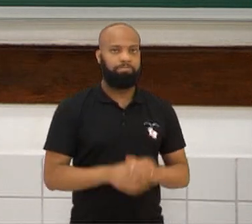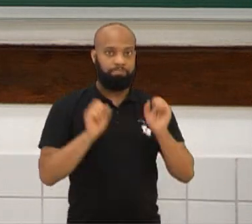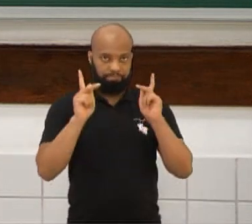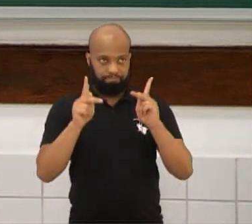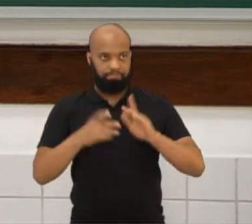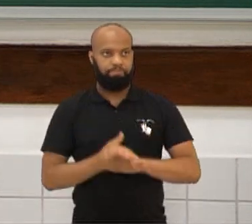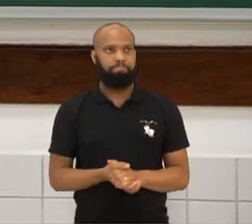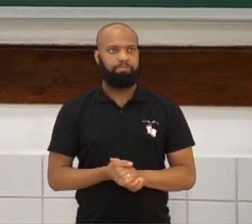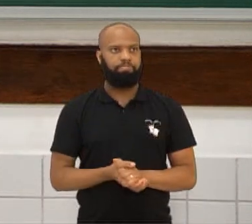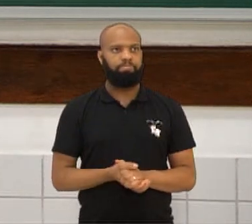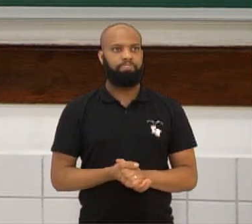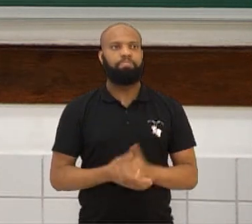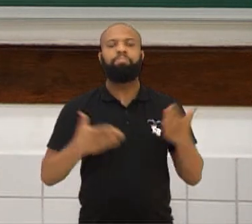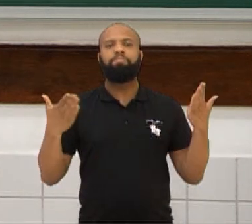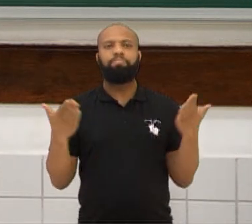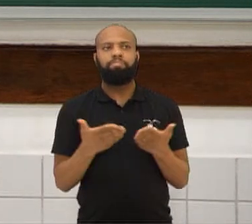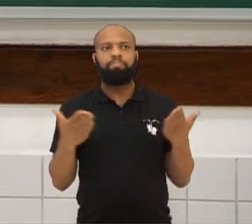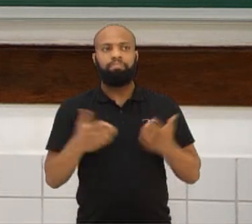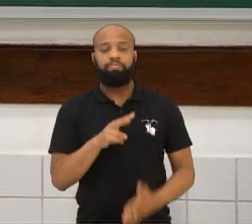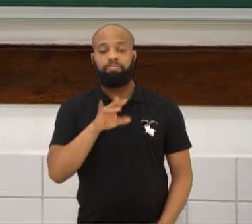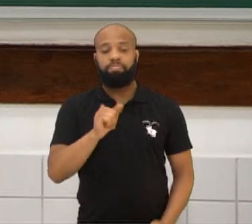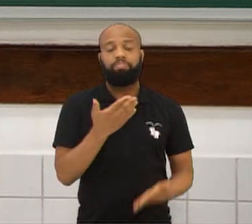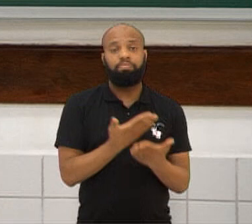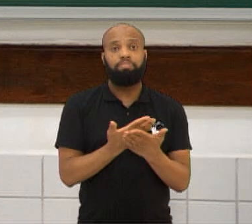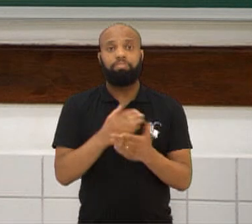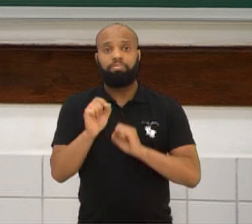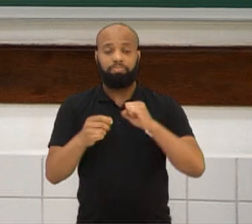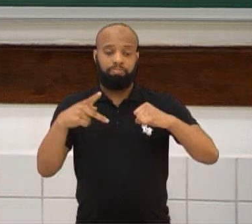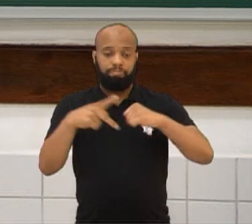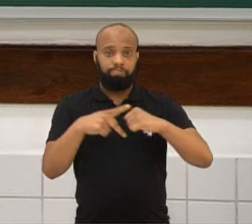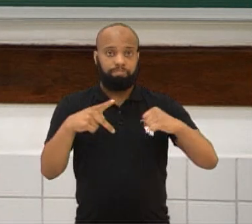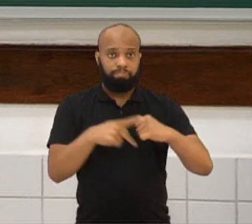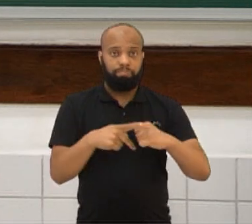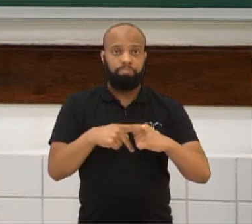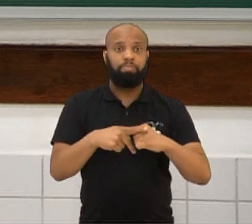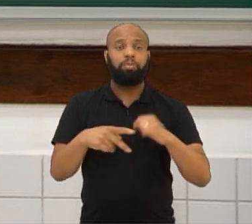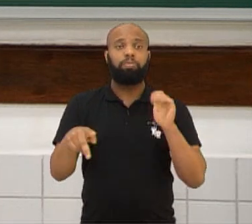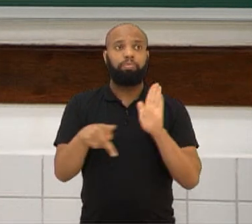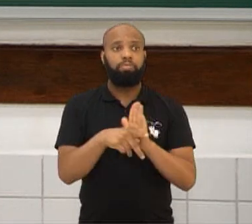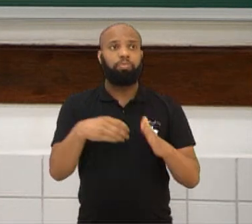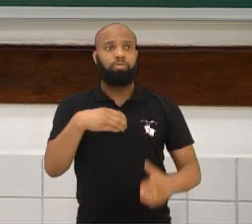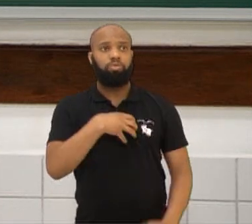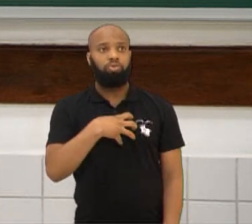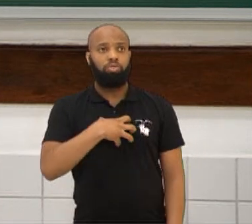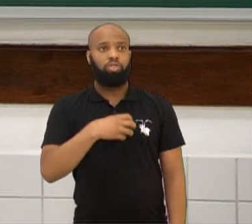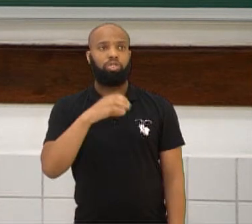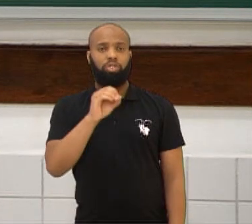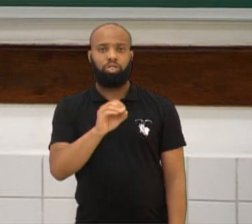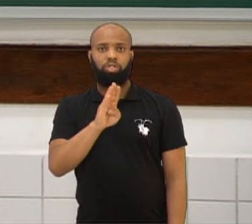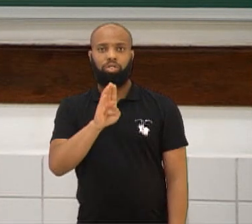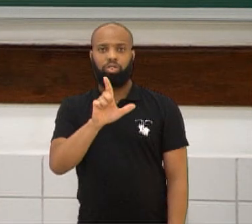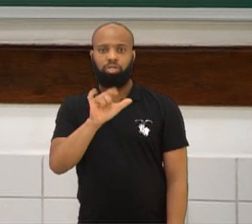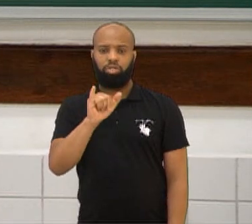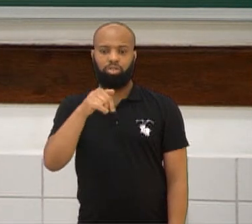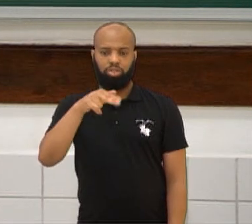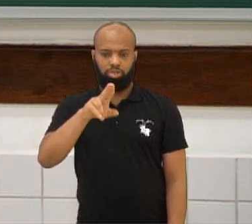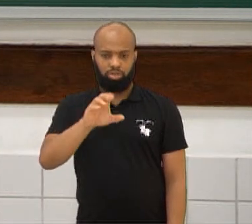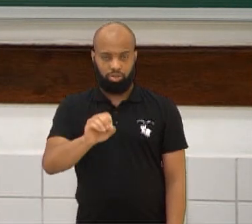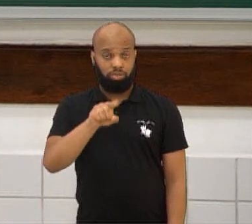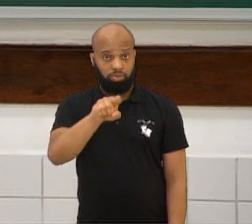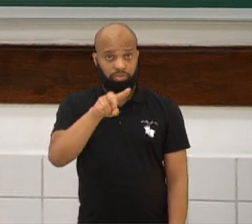ok? Agora nós vamos ver os pronomes pessoais do caso oblíquo. Isso daqui eu quero que você